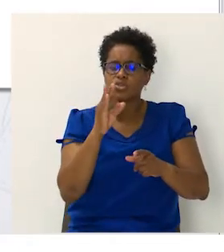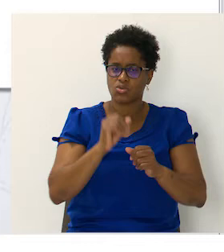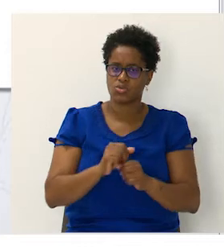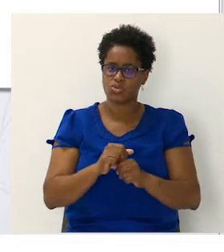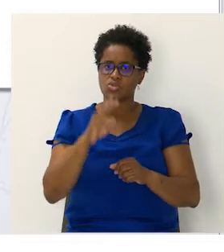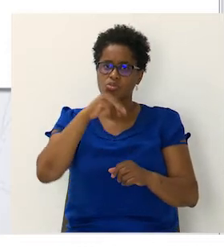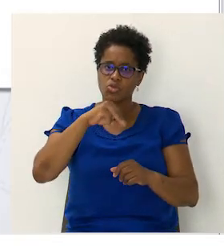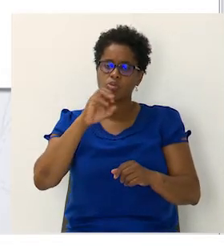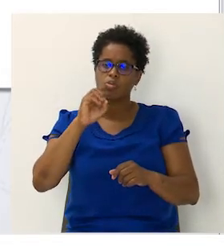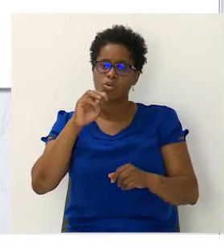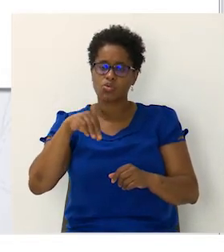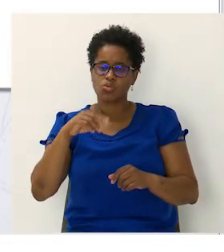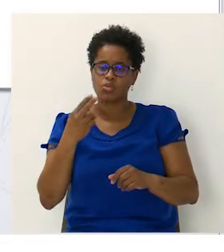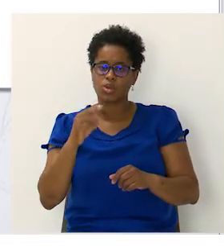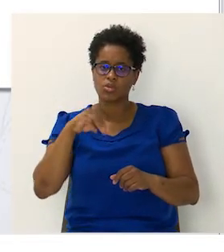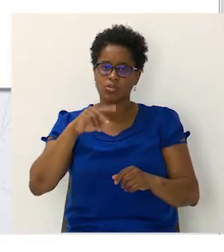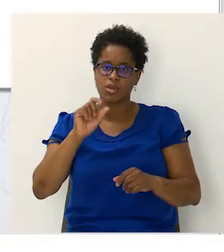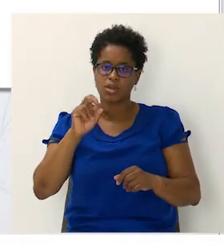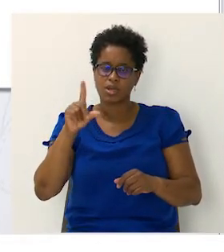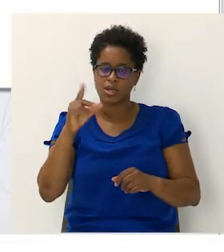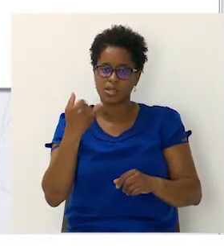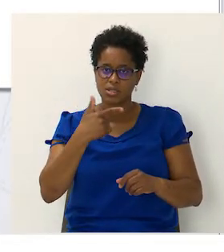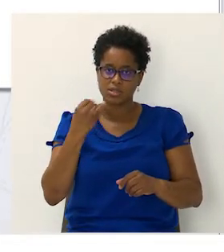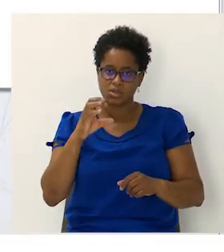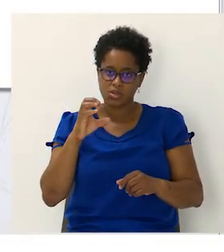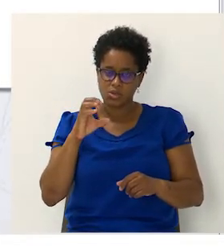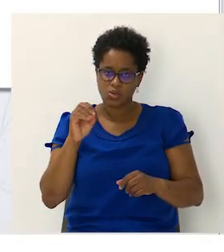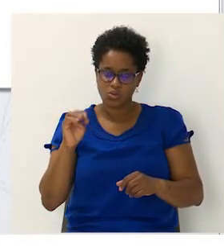dos monumentos megalíticos. E por último,